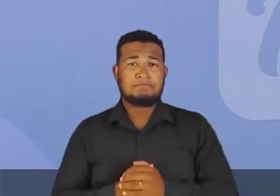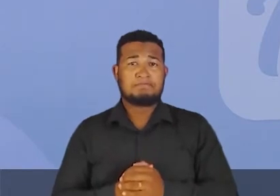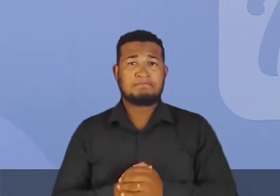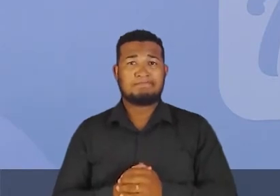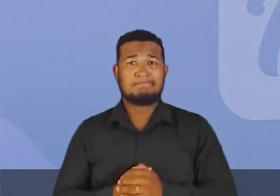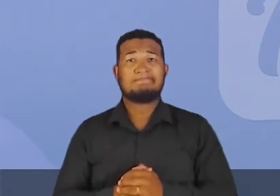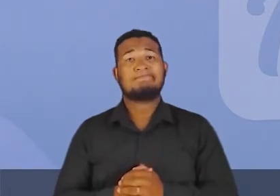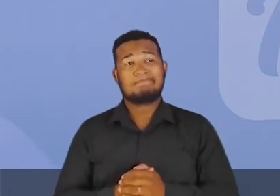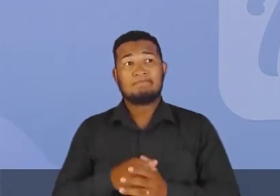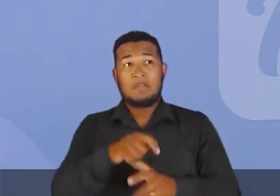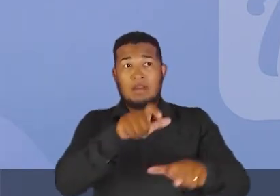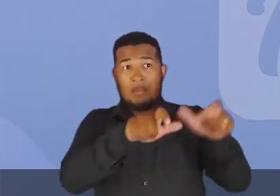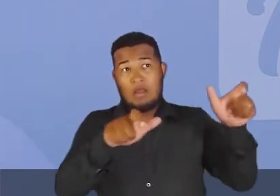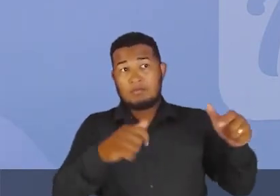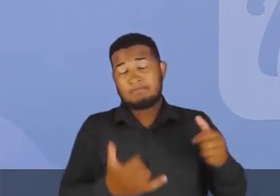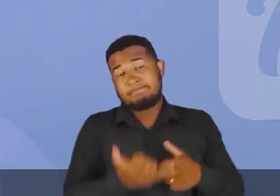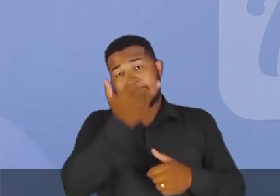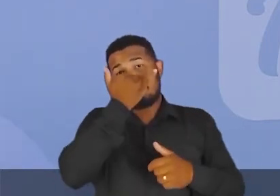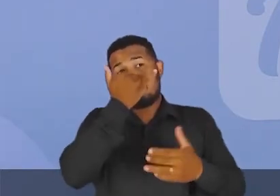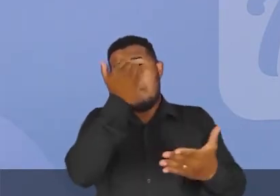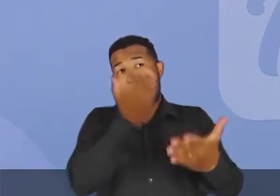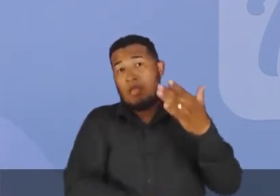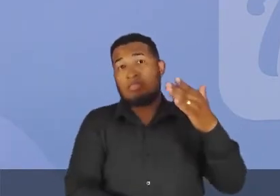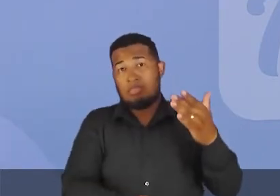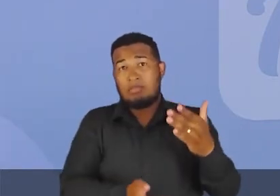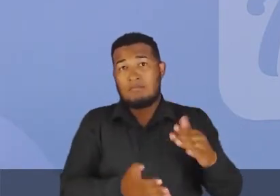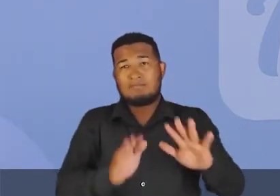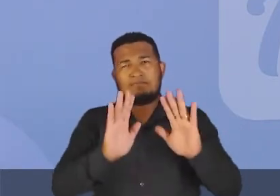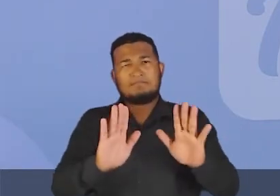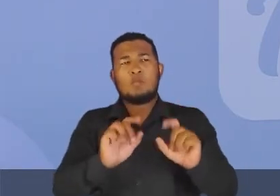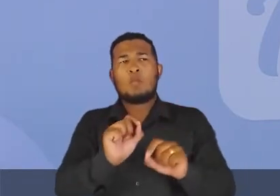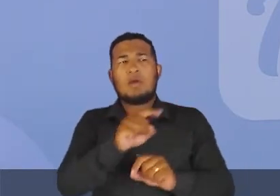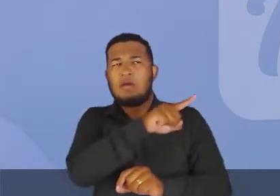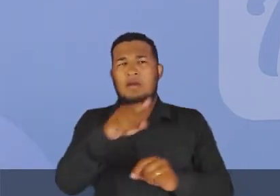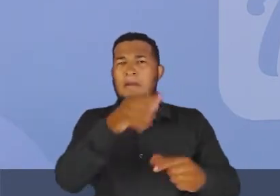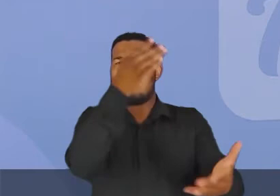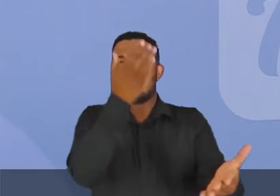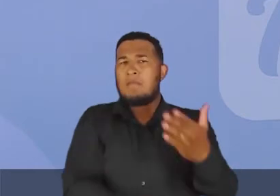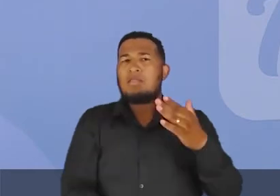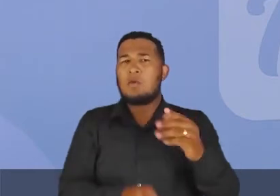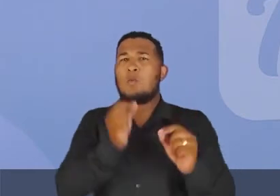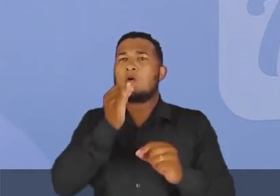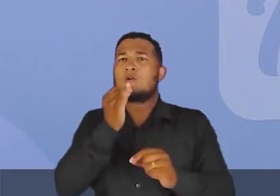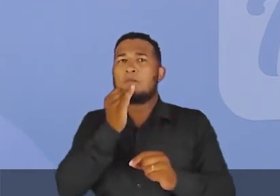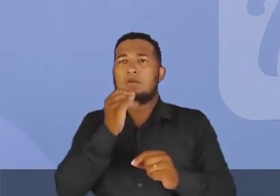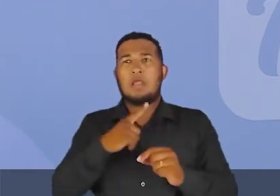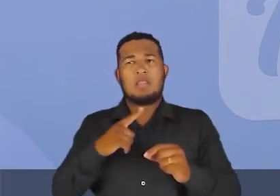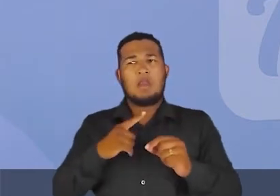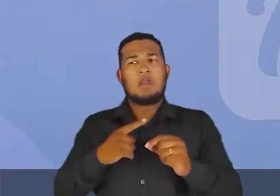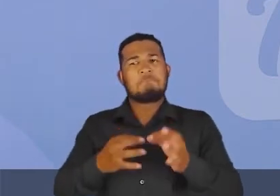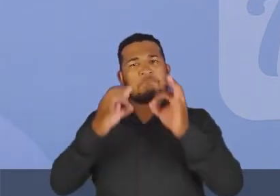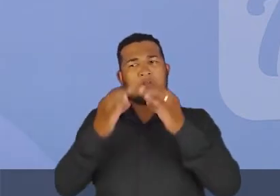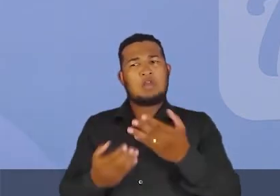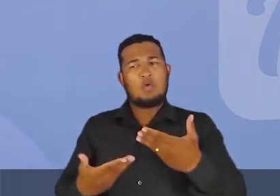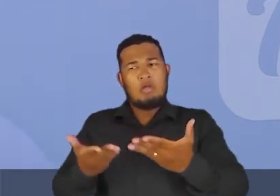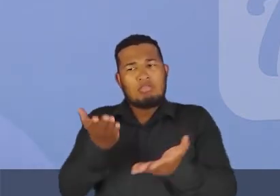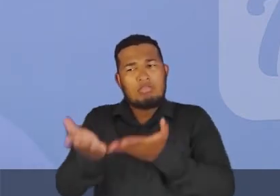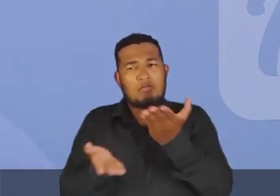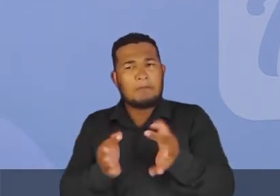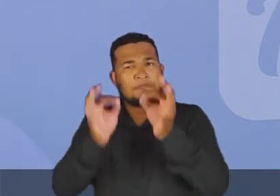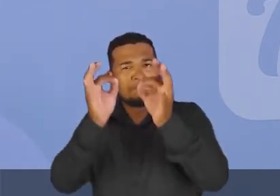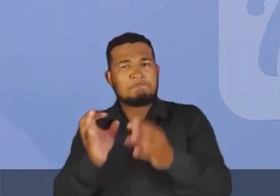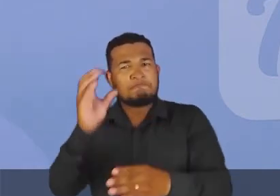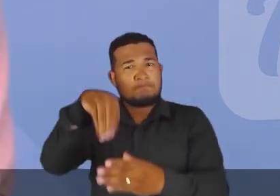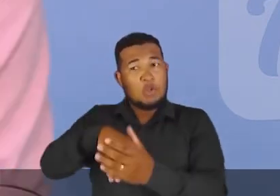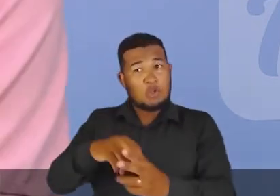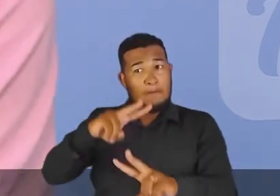né? E eles perderam esses direitos, mas eles não perderam o direito de ter um tratamento digno dentro da prisão,